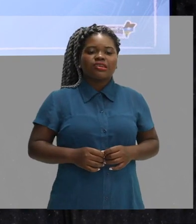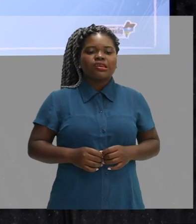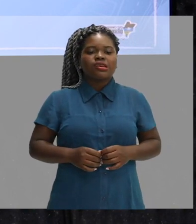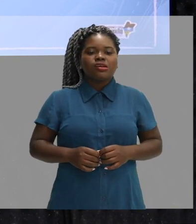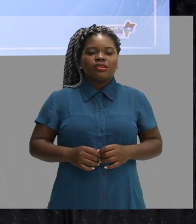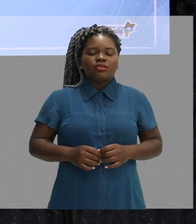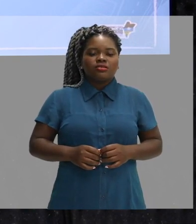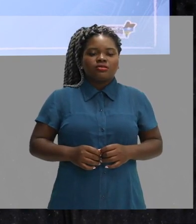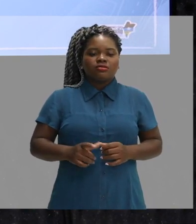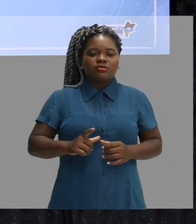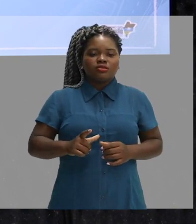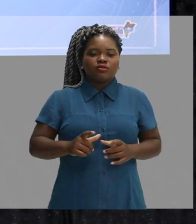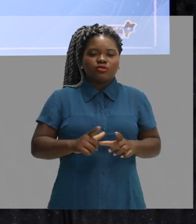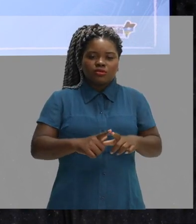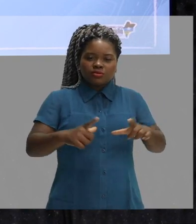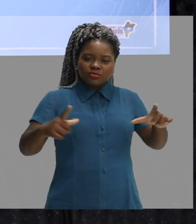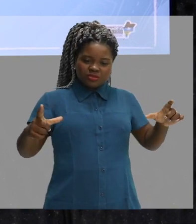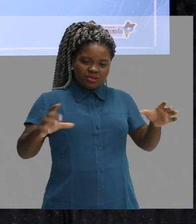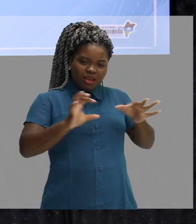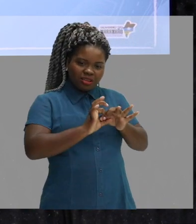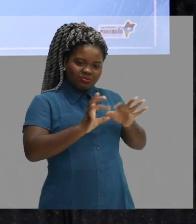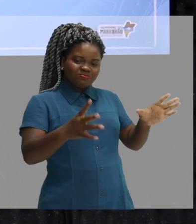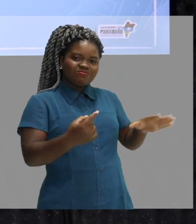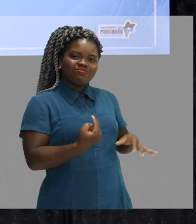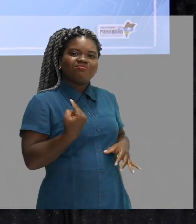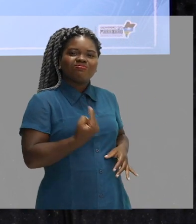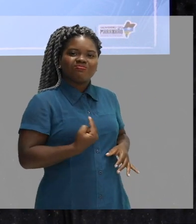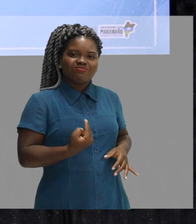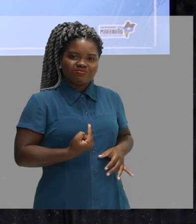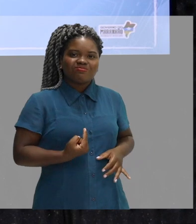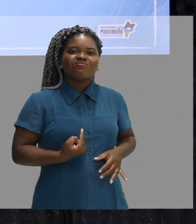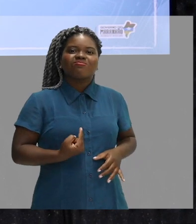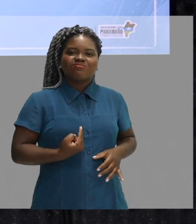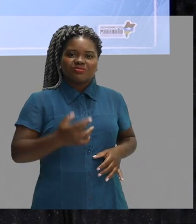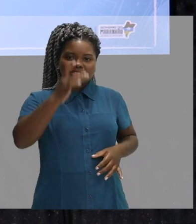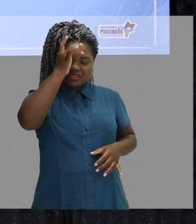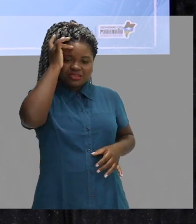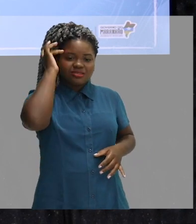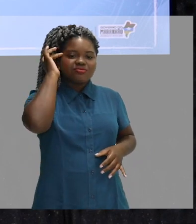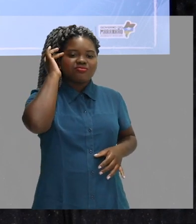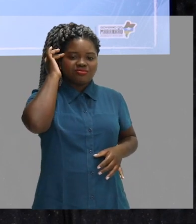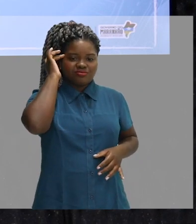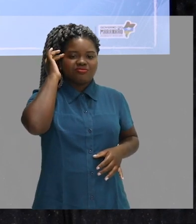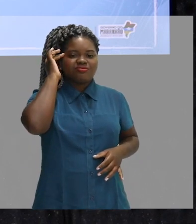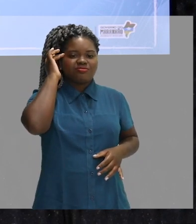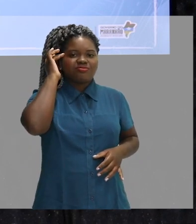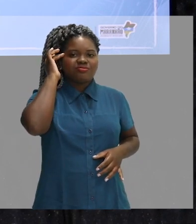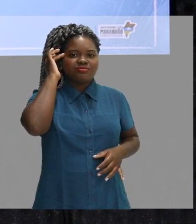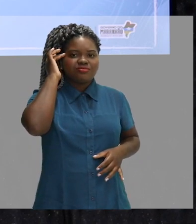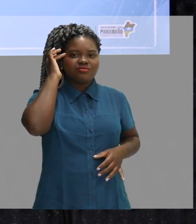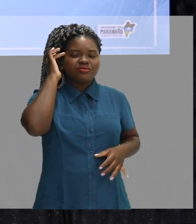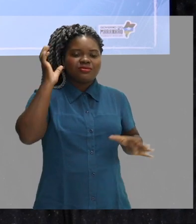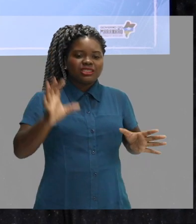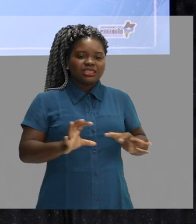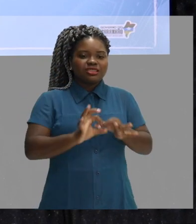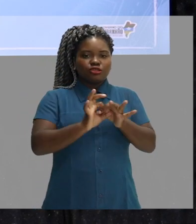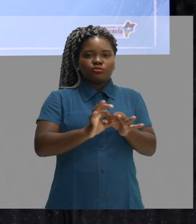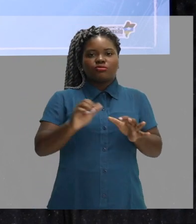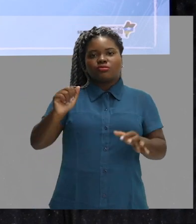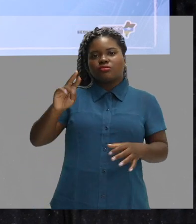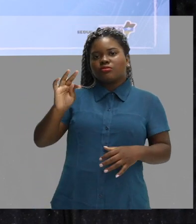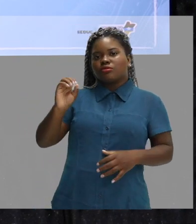Outra coisa, ampliação das liberdades individuais, que tem a ver também com essa primeira ideia, de autonomia do